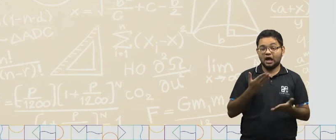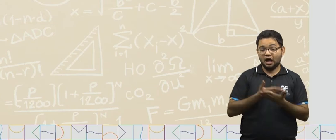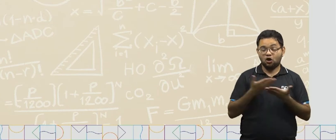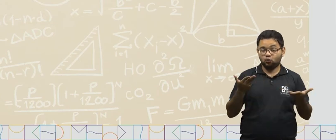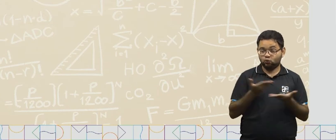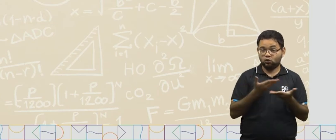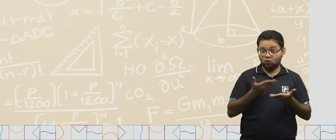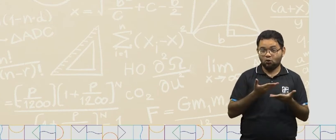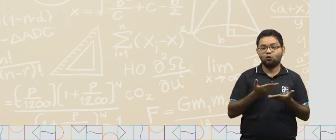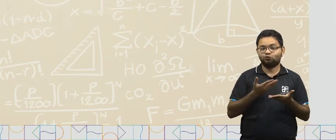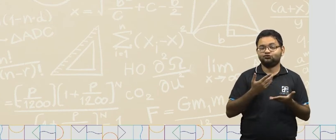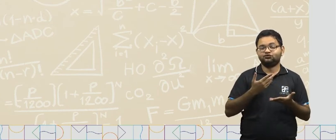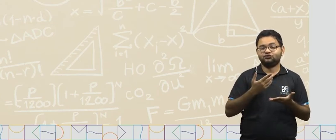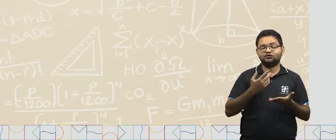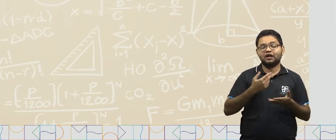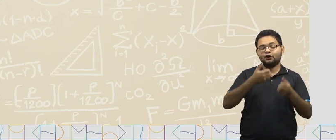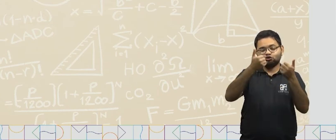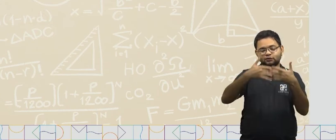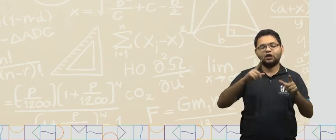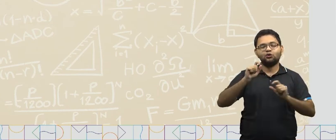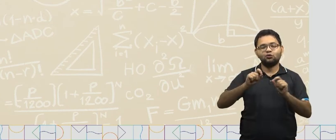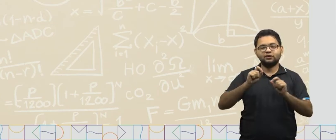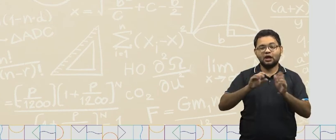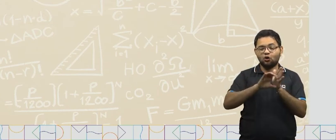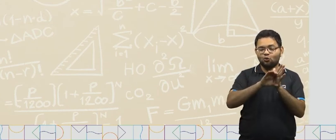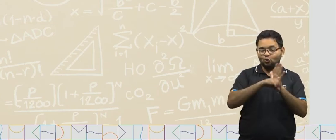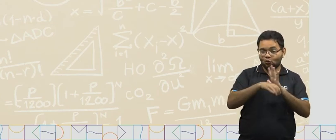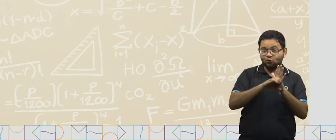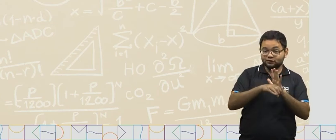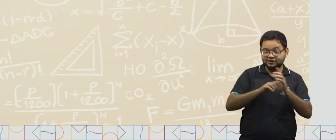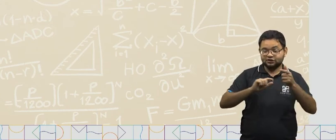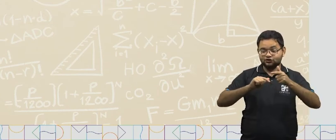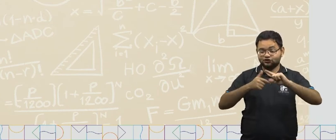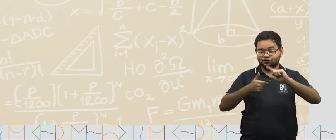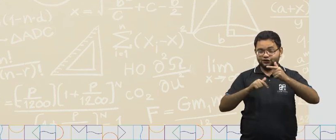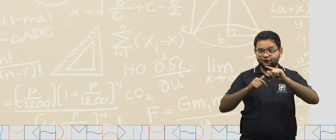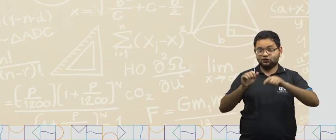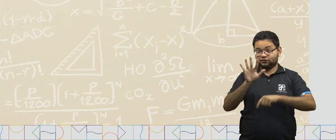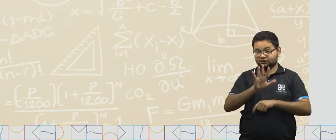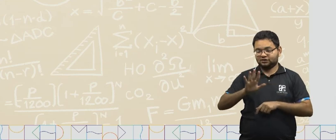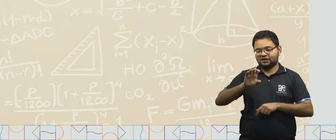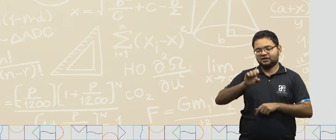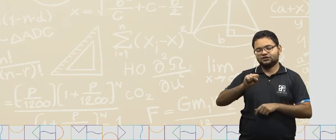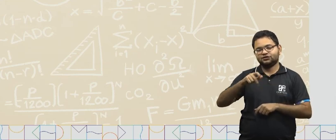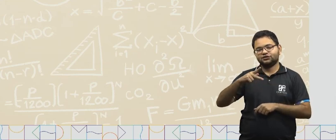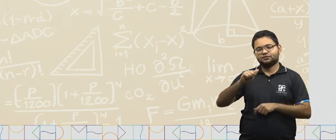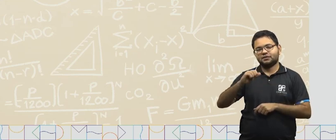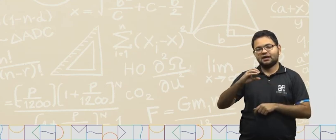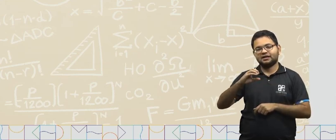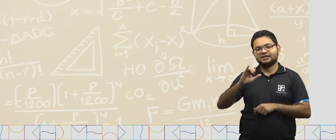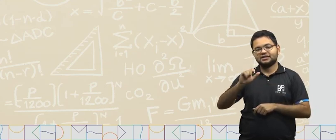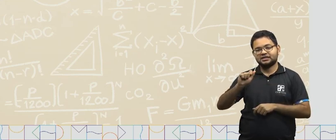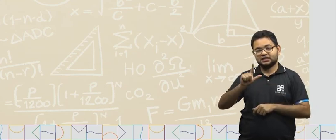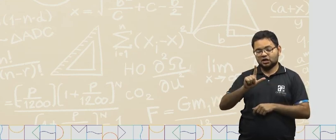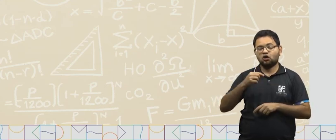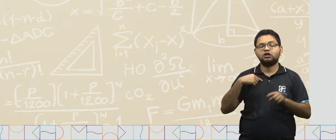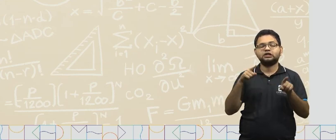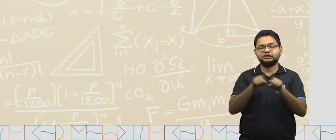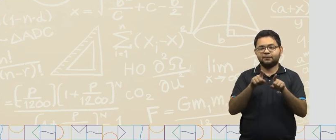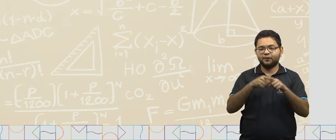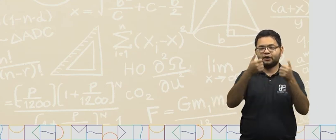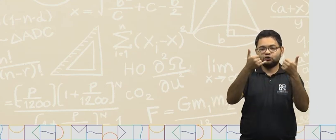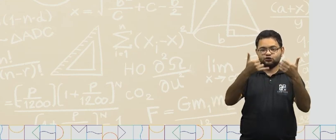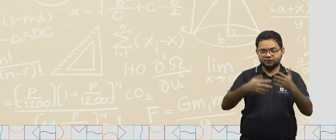Na aula de hoje, relembramos os conceitos de figuras geométricas espaciais. Vimos o conceito